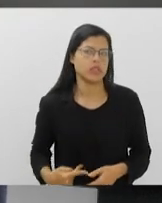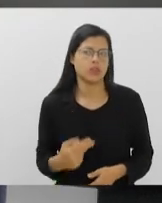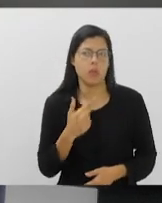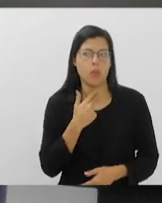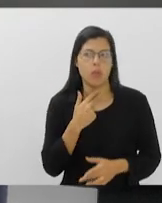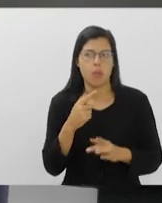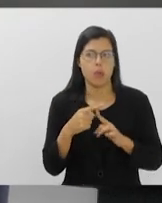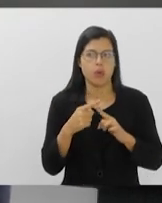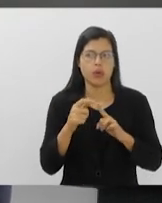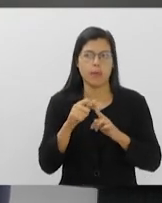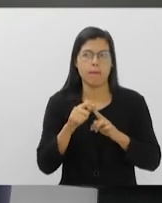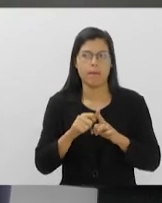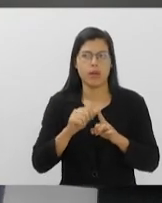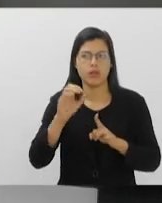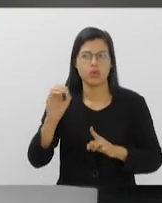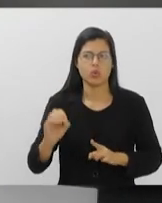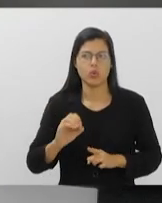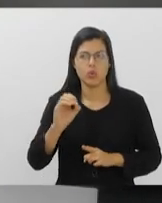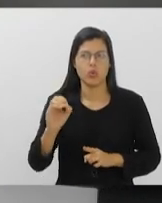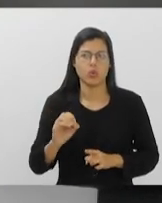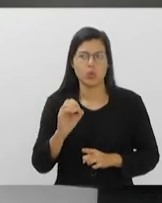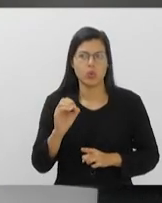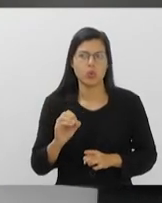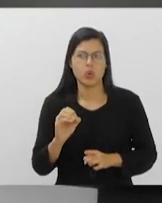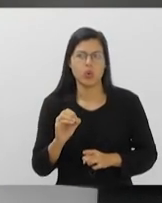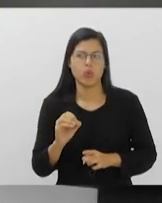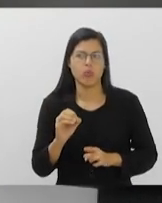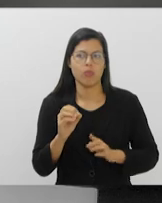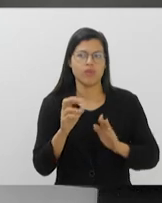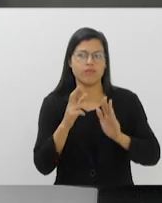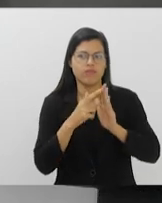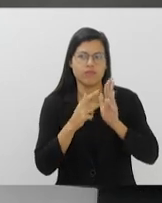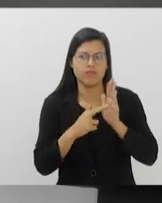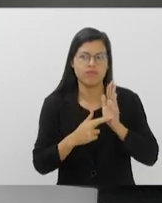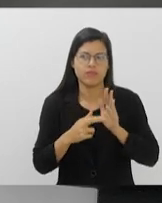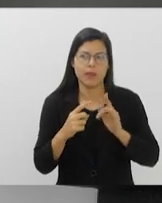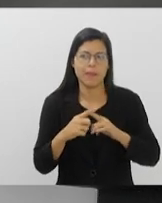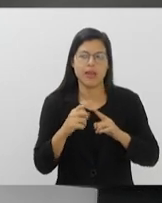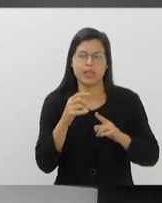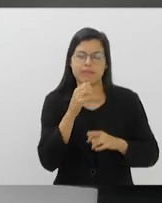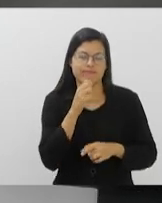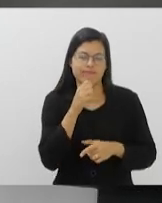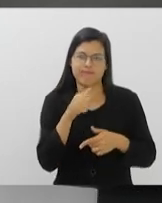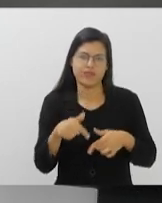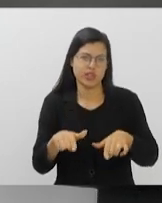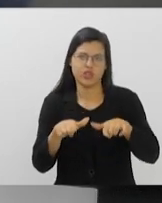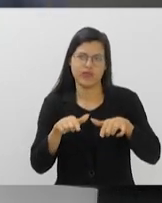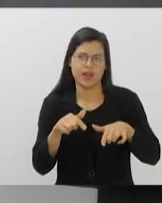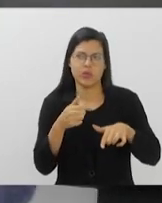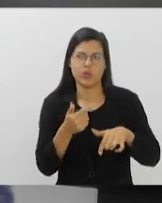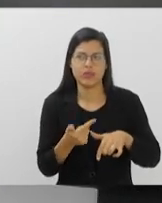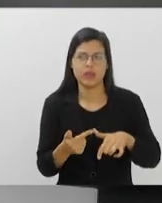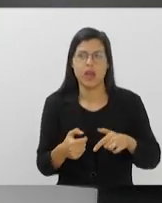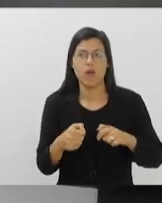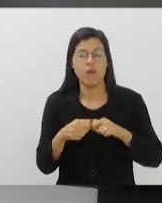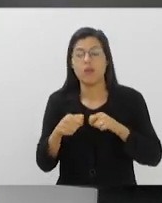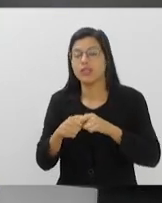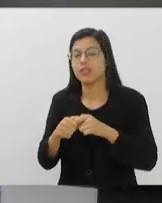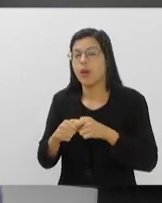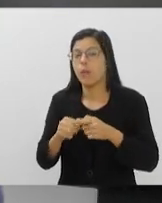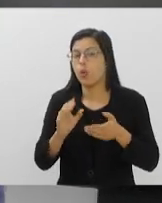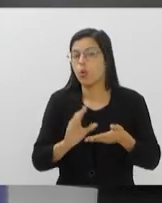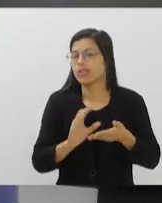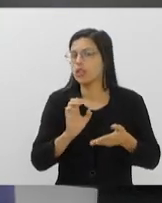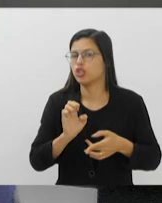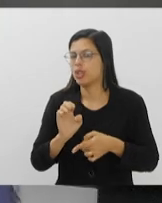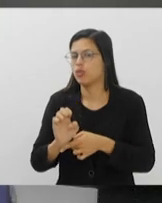Outubro do ano passado regulamentou eles até regulamentar mas el não fizeram o certificado se que não fez Então tudo bem então vou fazer pro Estadual não Estadual